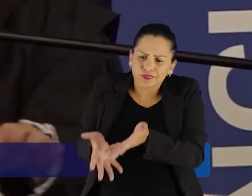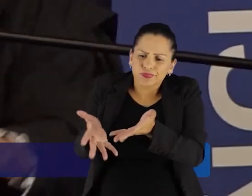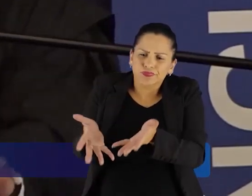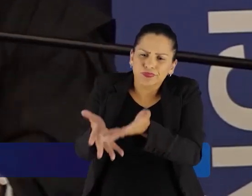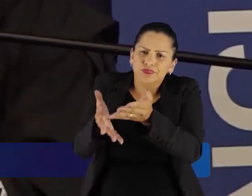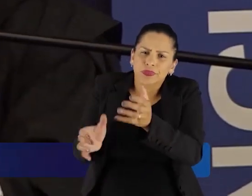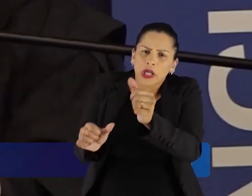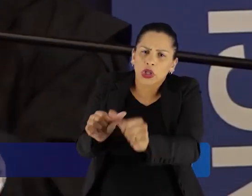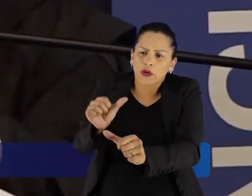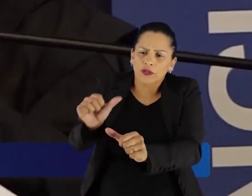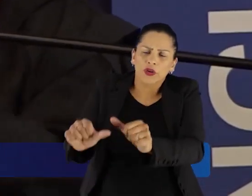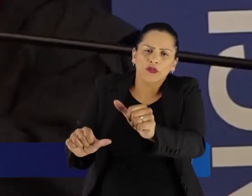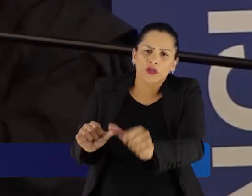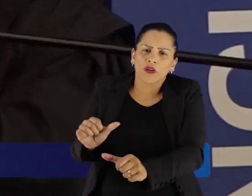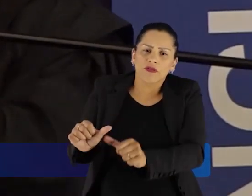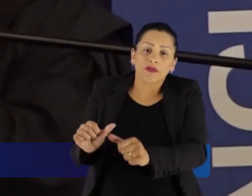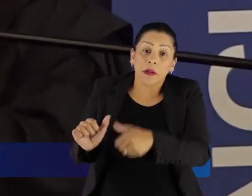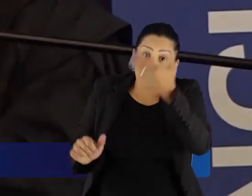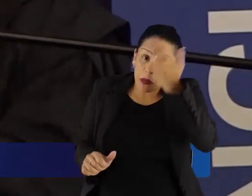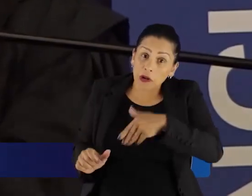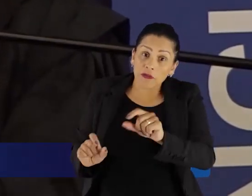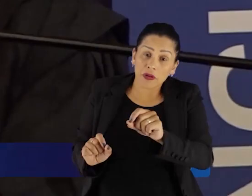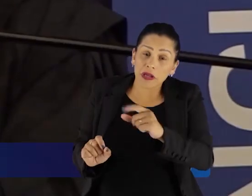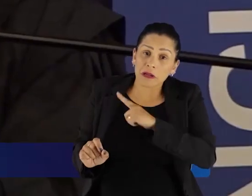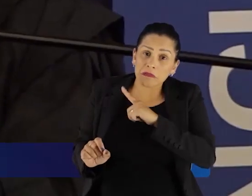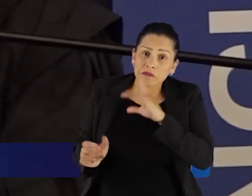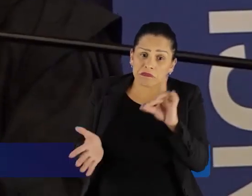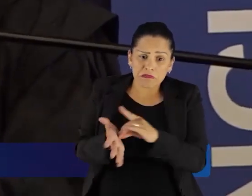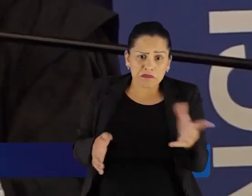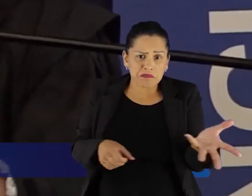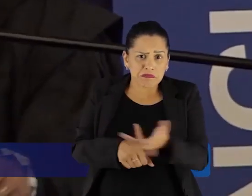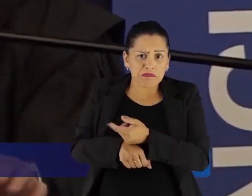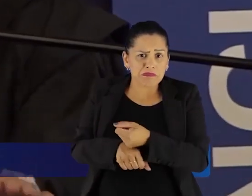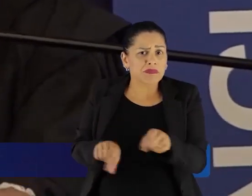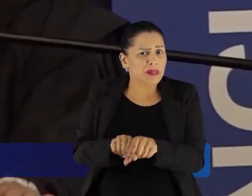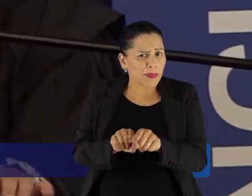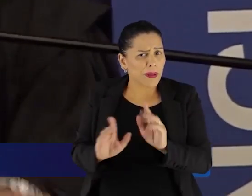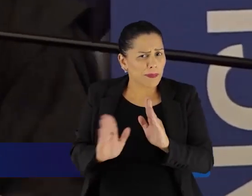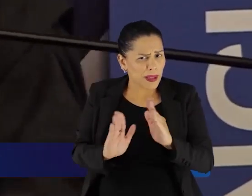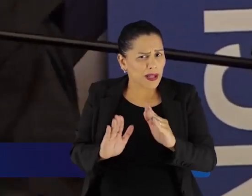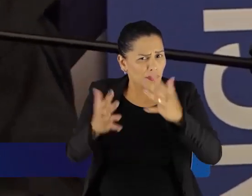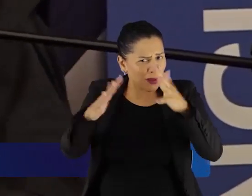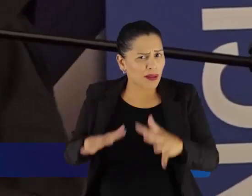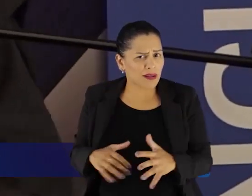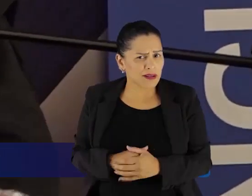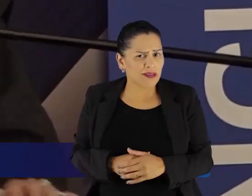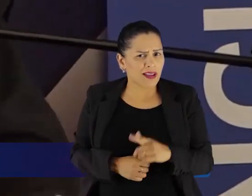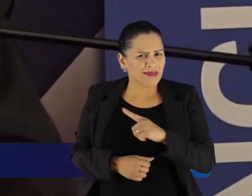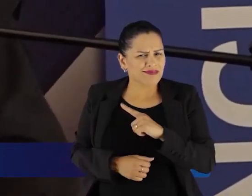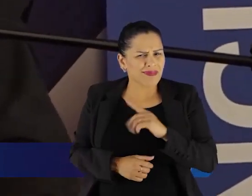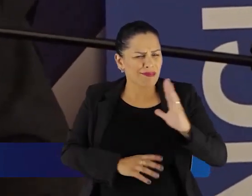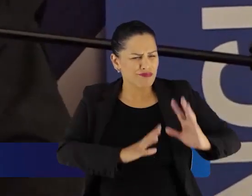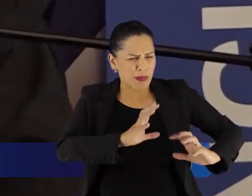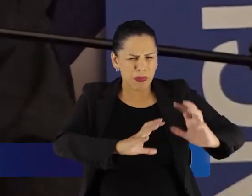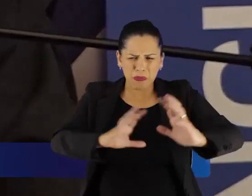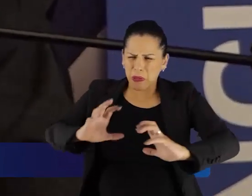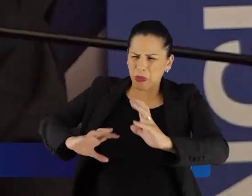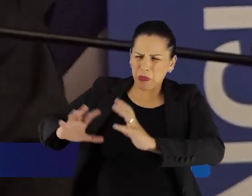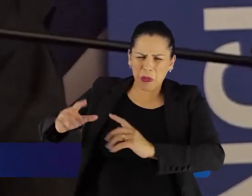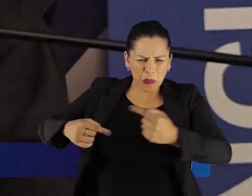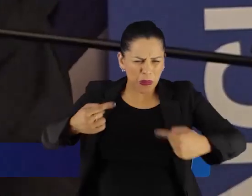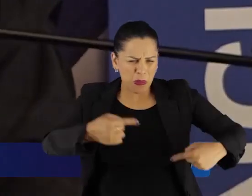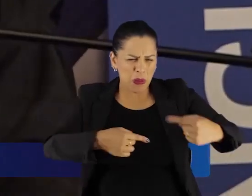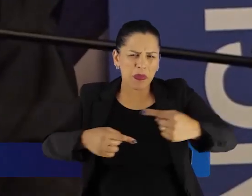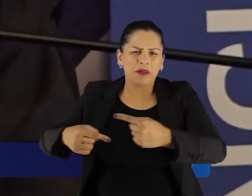provando sua eficiência inclusive nos momentos de crise conflitos devem ser tratados